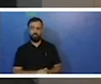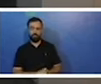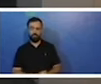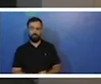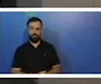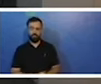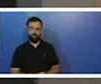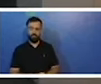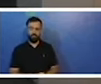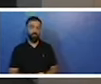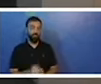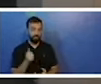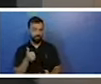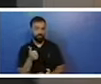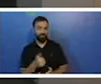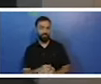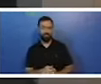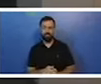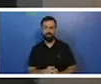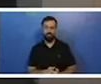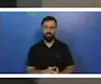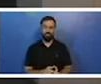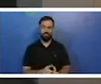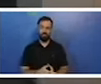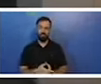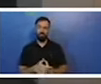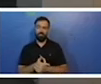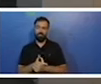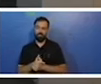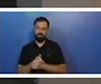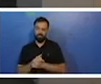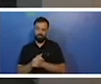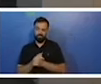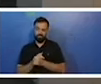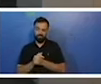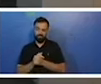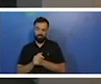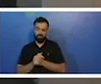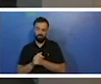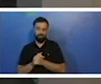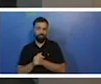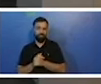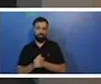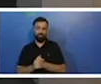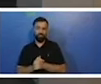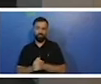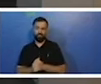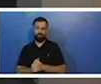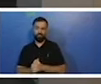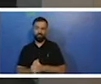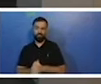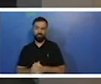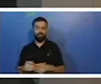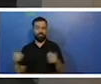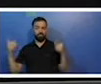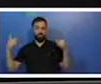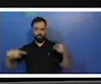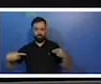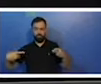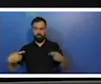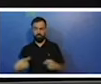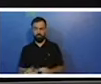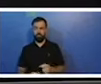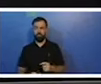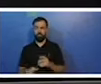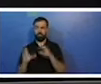como é que tá indo tá indo tudo bem aí gestual de basquete o órgão desafio